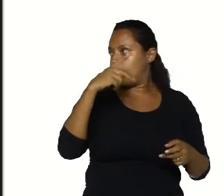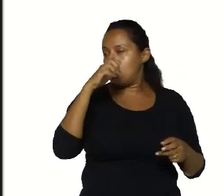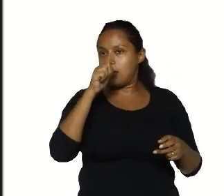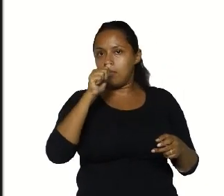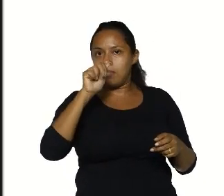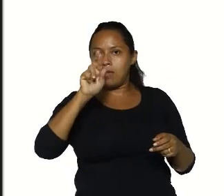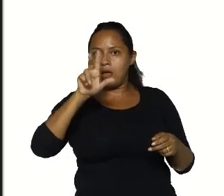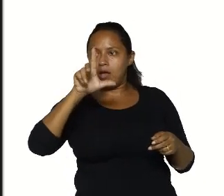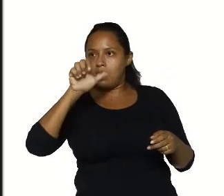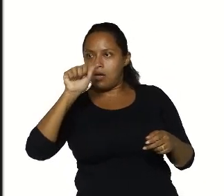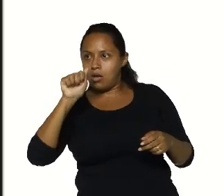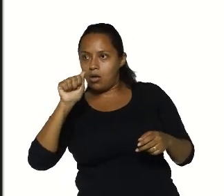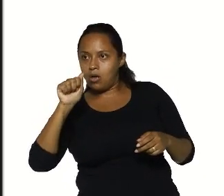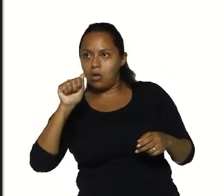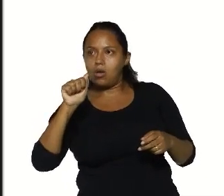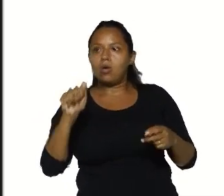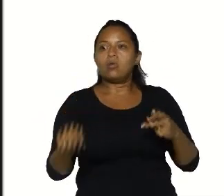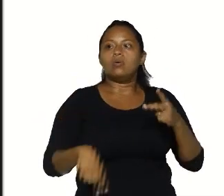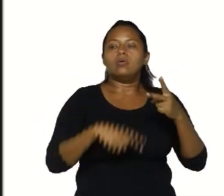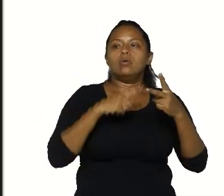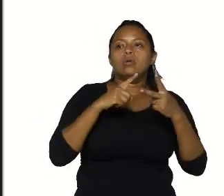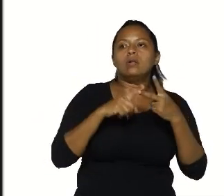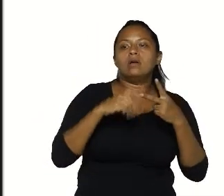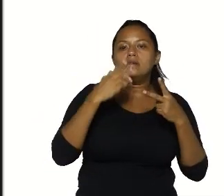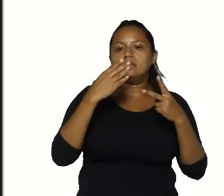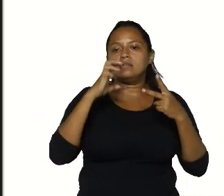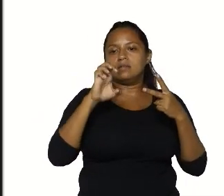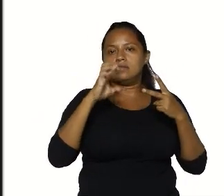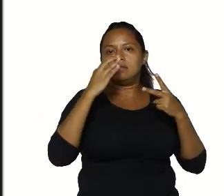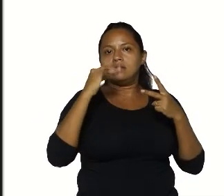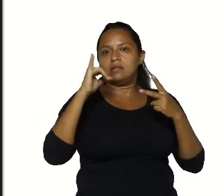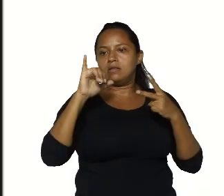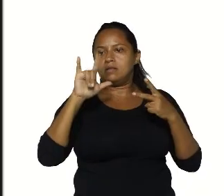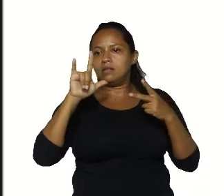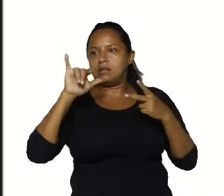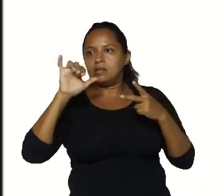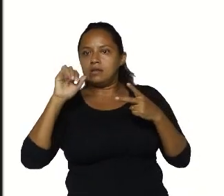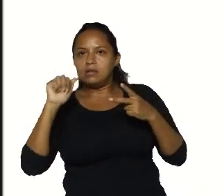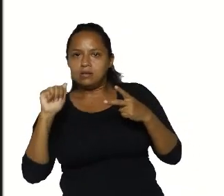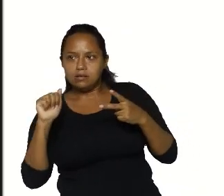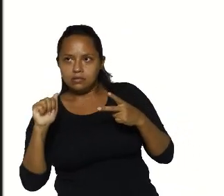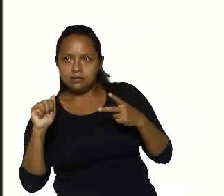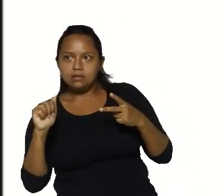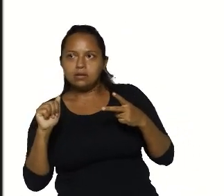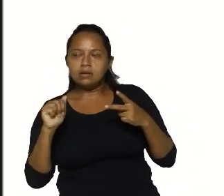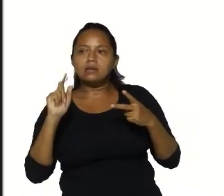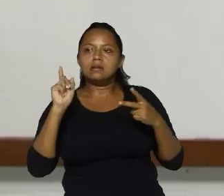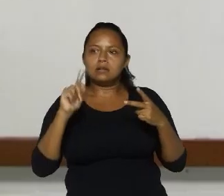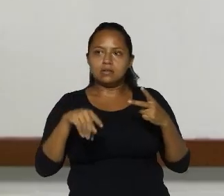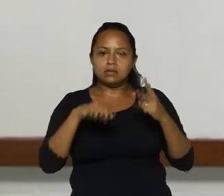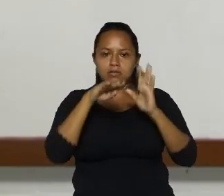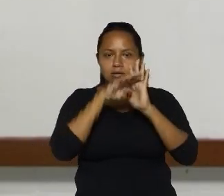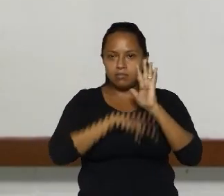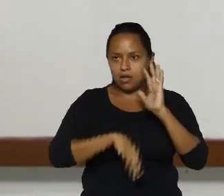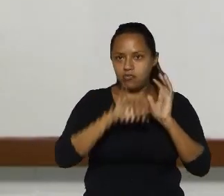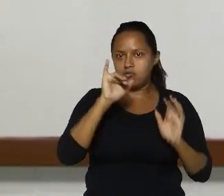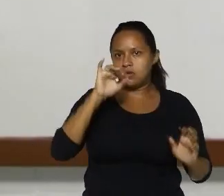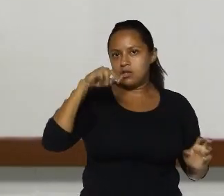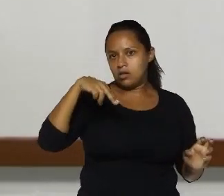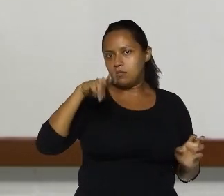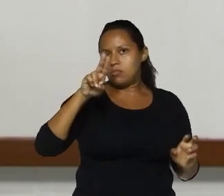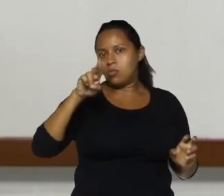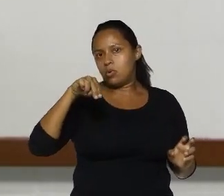com a quantidade de hemácias abaixo do normal. E baixa imunidade, no caso aqui Cecília, que está